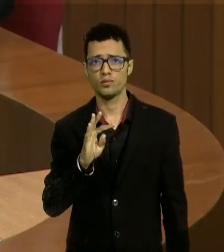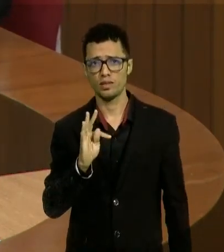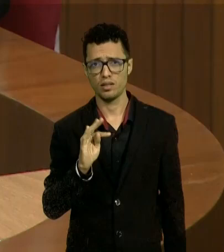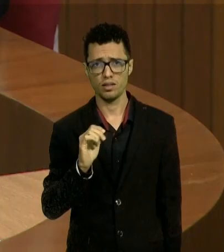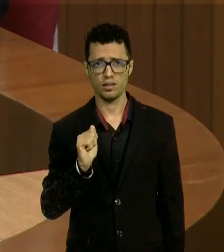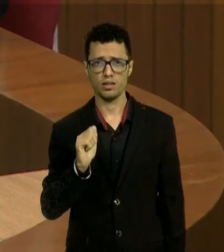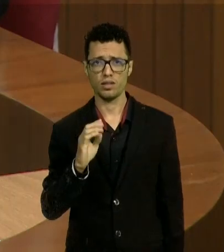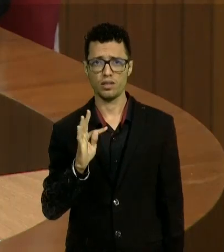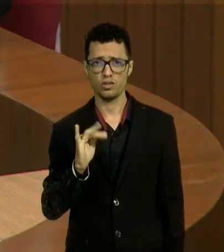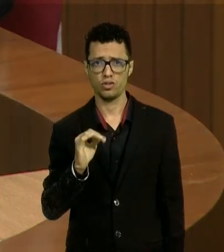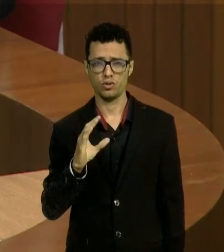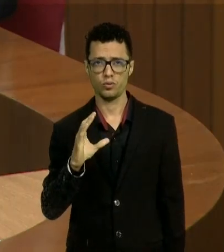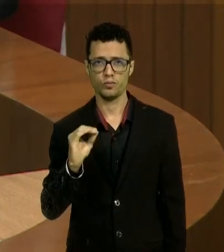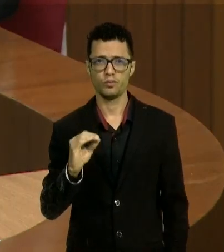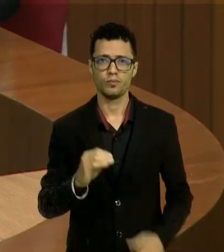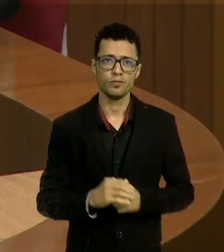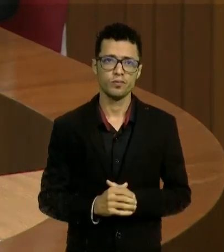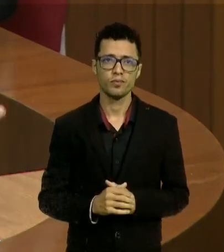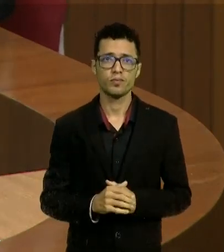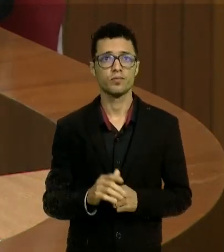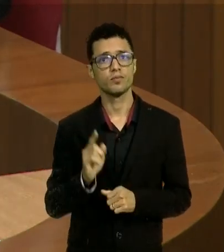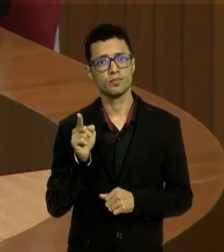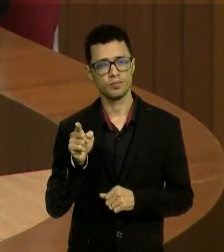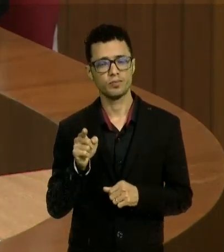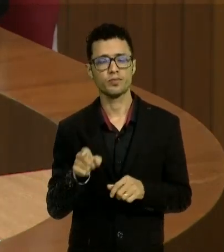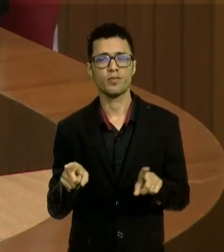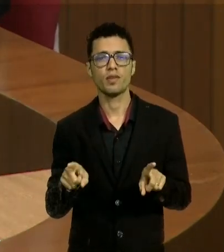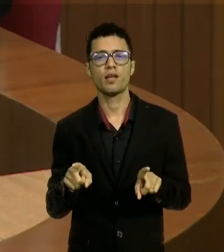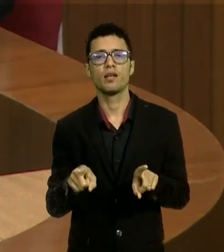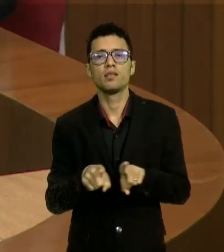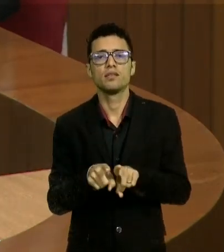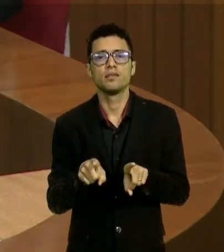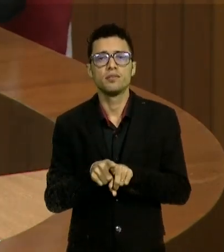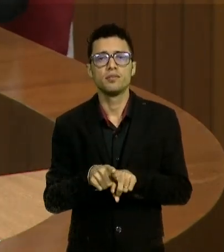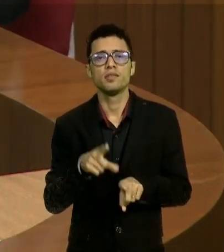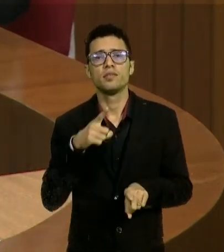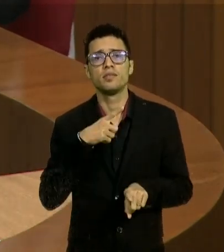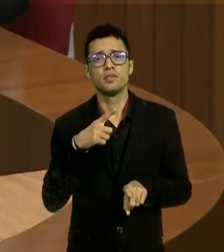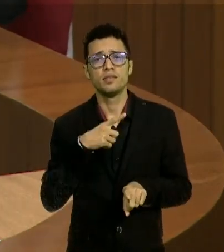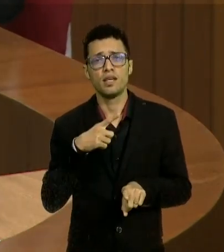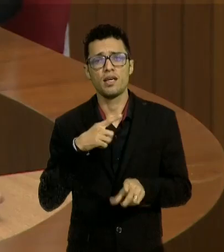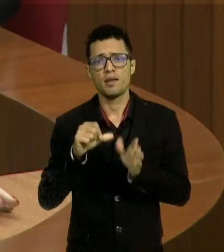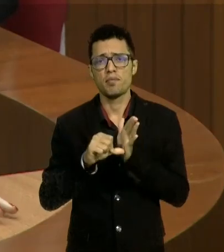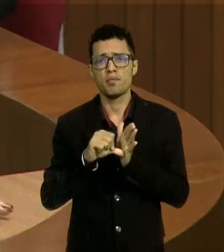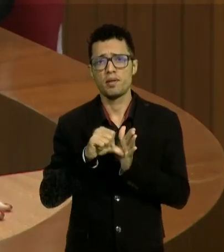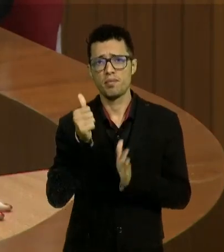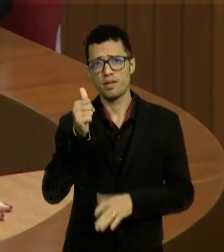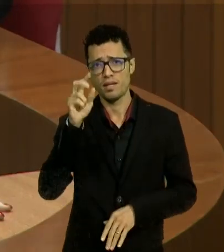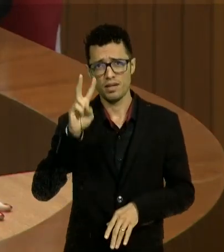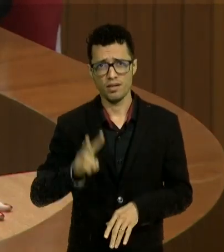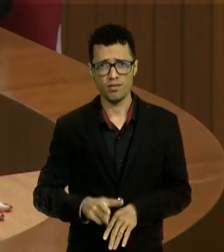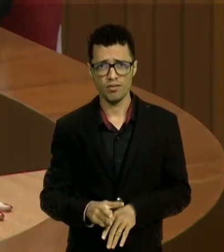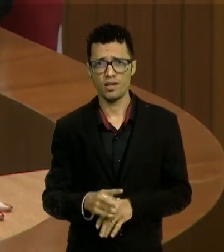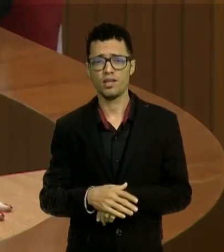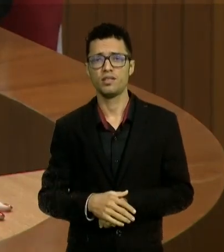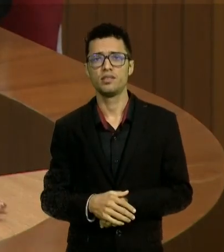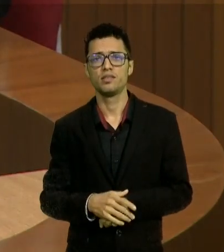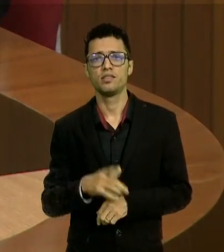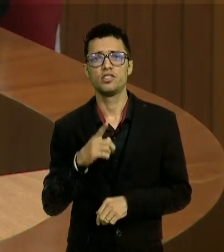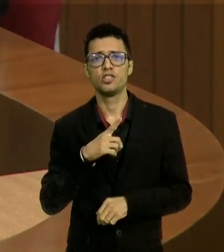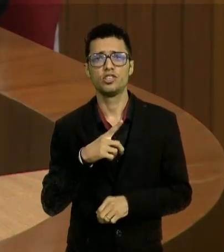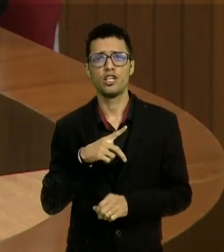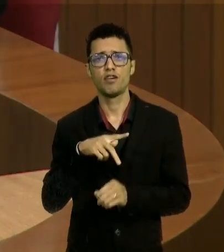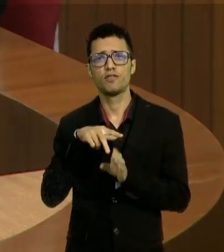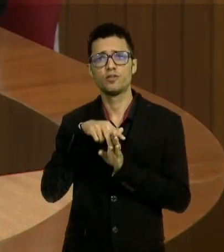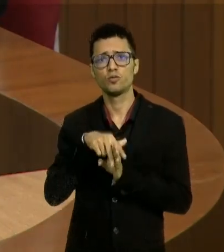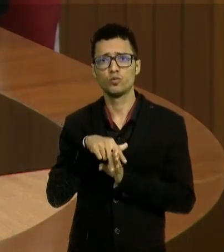na história da nossa cidade, a Cavalaria do Estado foi abrilhantar os nossos festejos de Santo Antônio. E